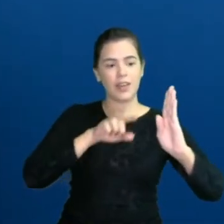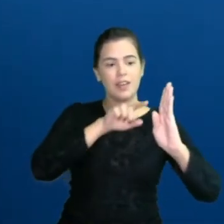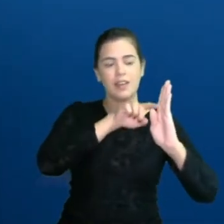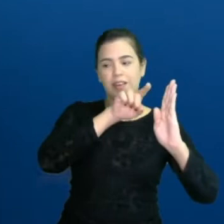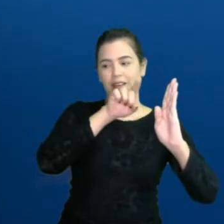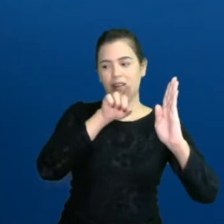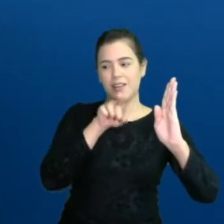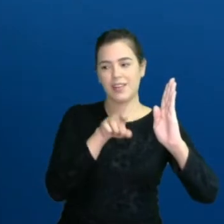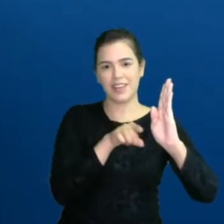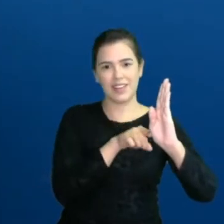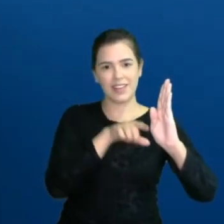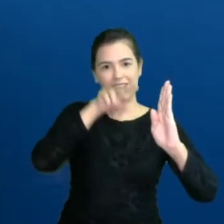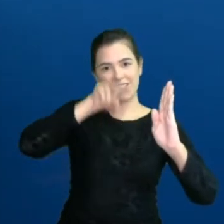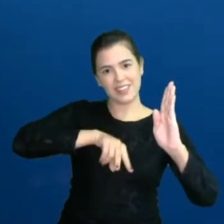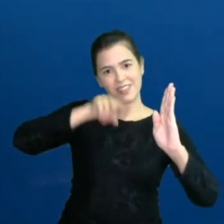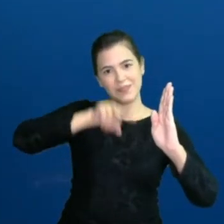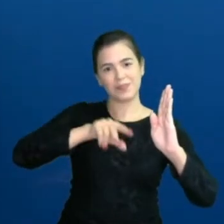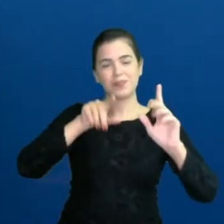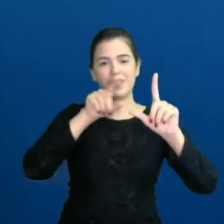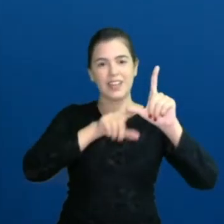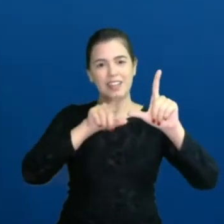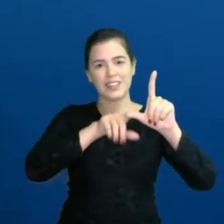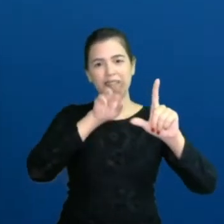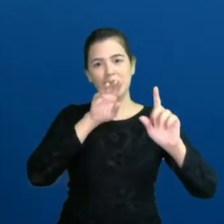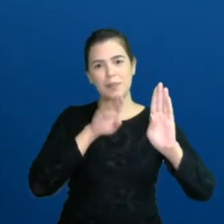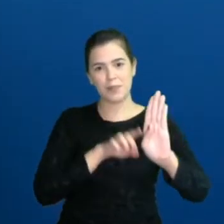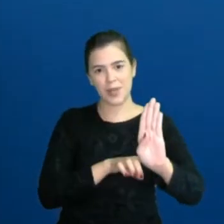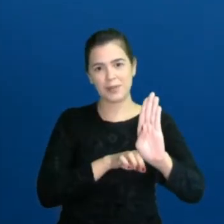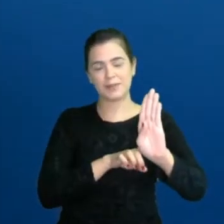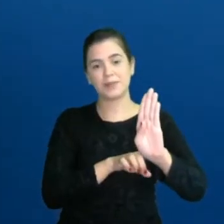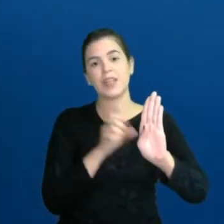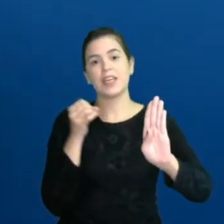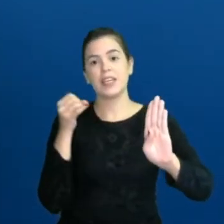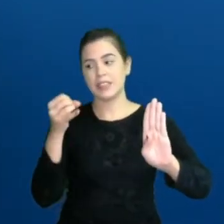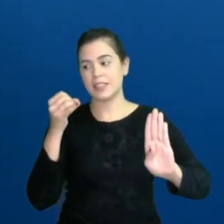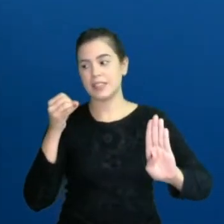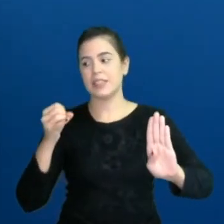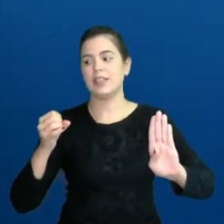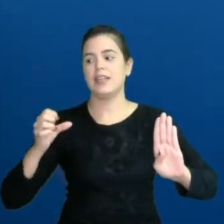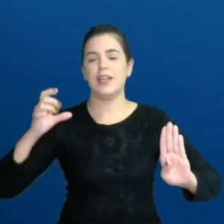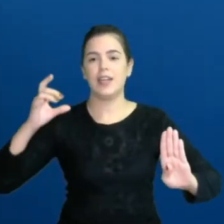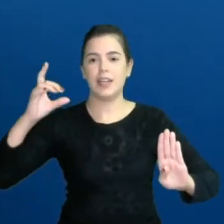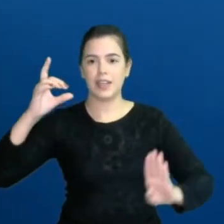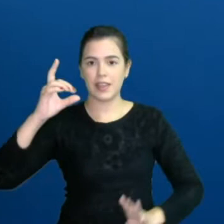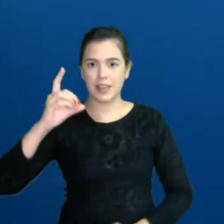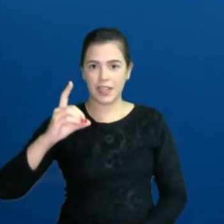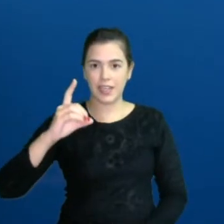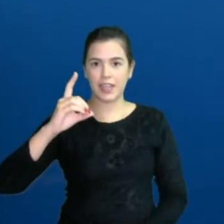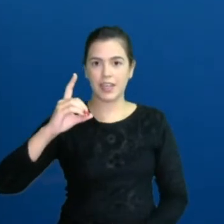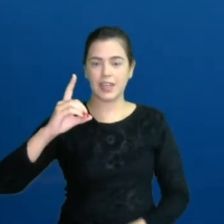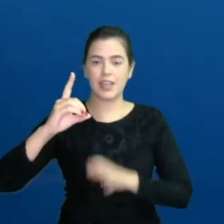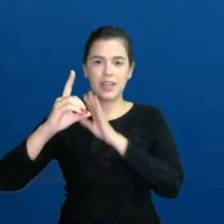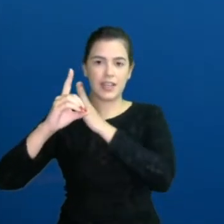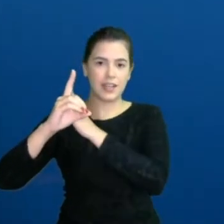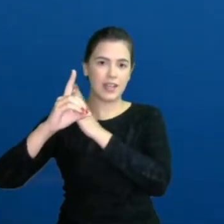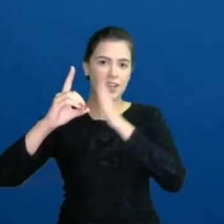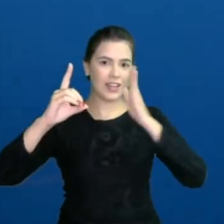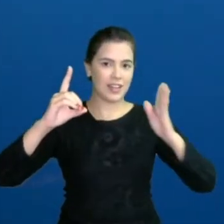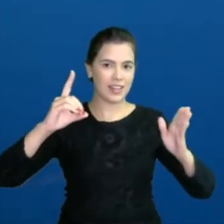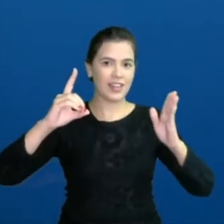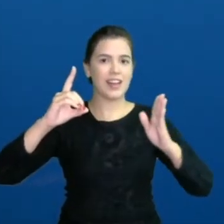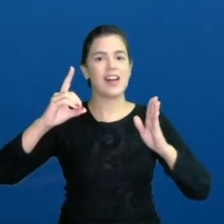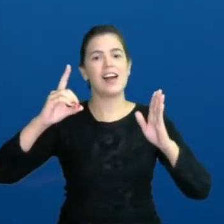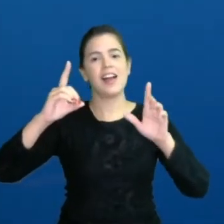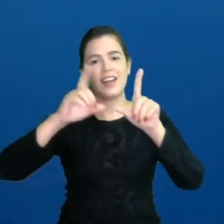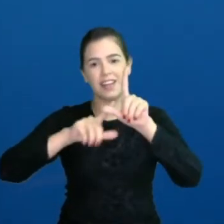que a gente lê, é a letrinha B. Se a barriguinha está virada para o outro lado, é a letrinha D. Então, eu